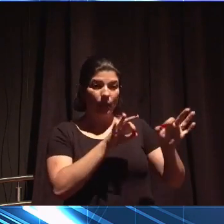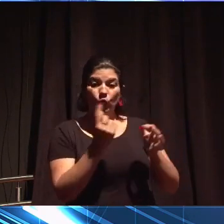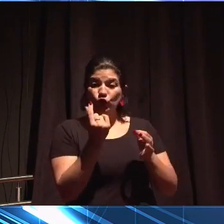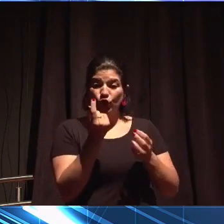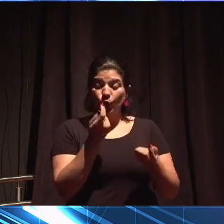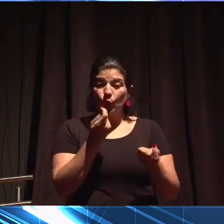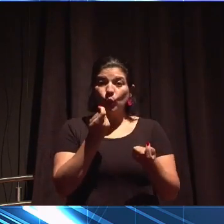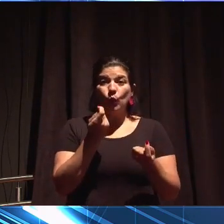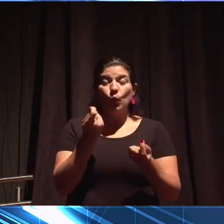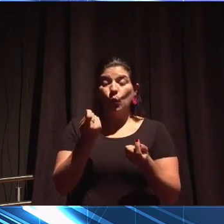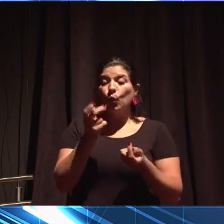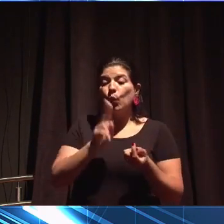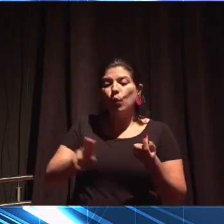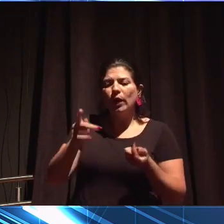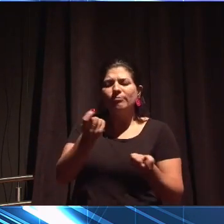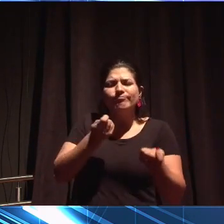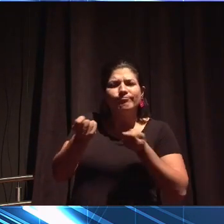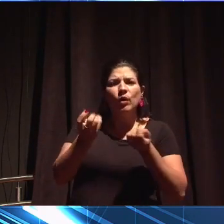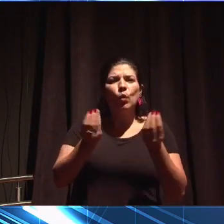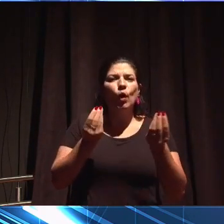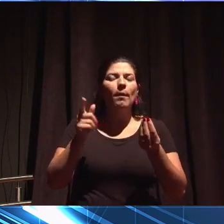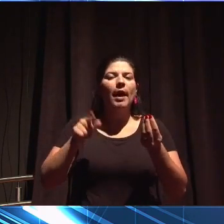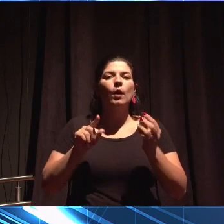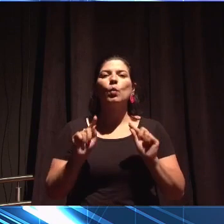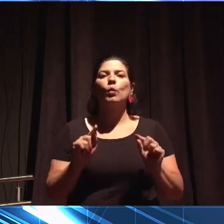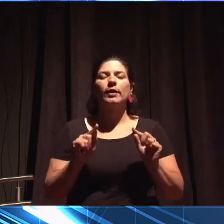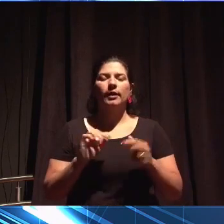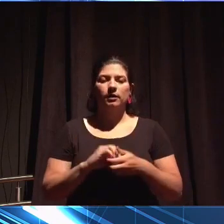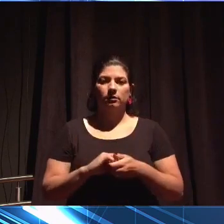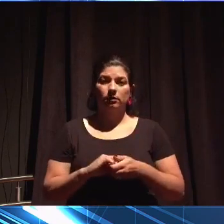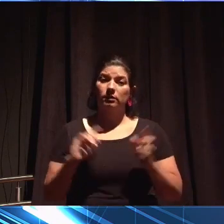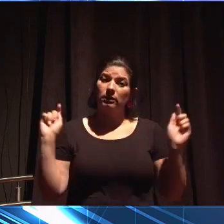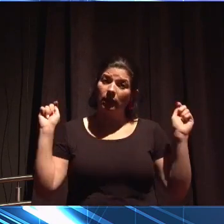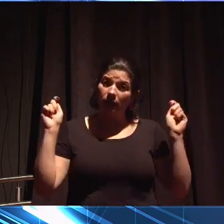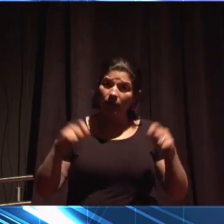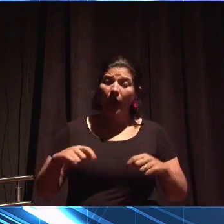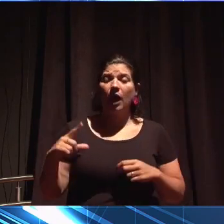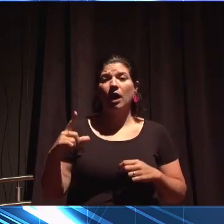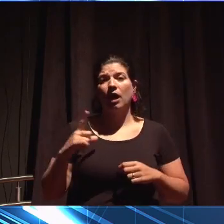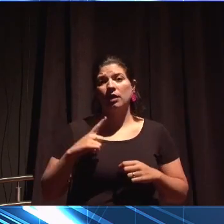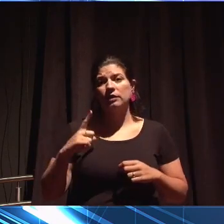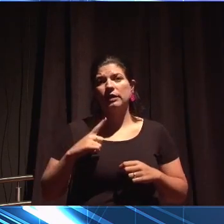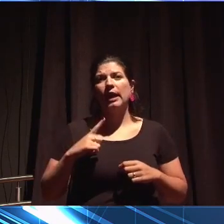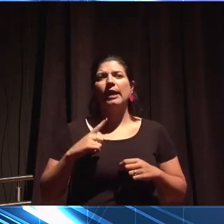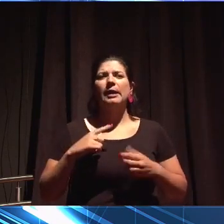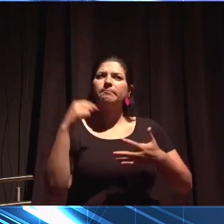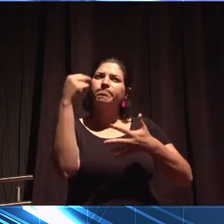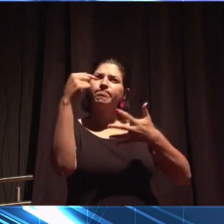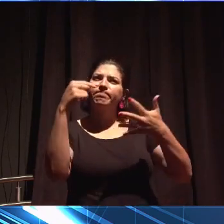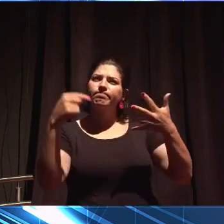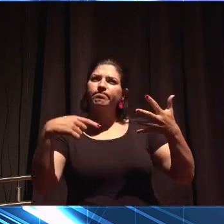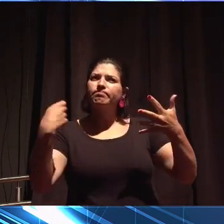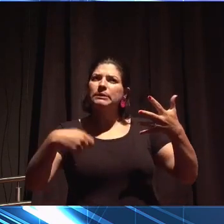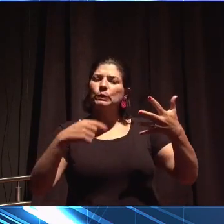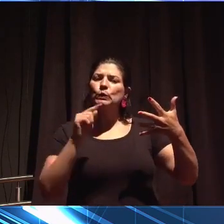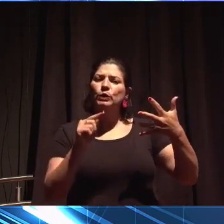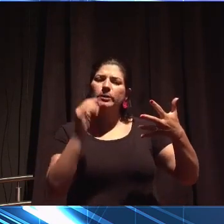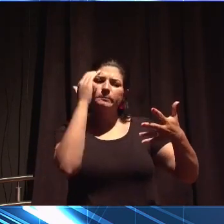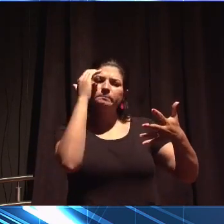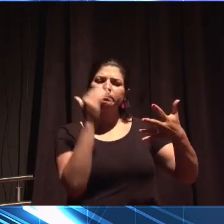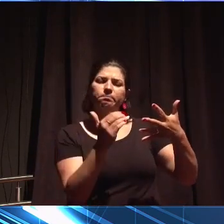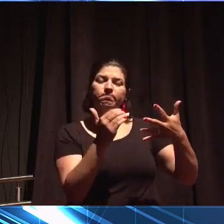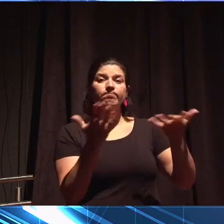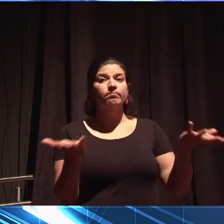recursos. E aí, o que a gente quer dizer com isso? Né? É justamente essa etapa aí que a gente pode ter de levantamento de requisitos. Né? A gente entender, poxa, qual